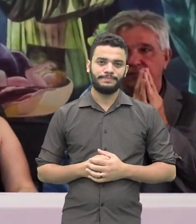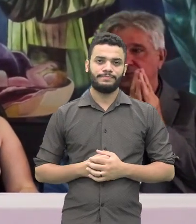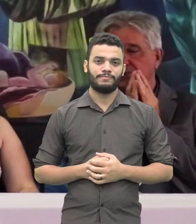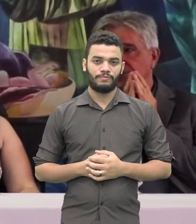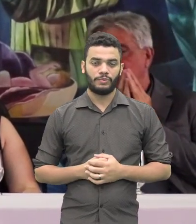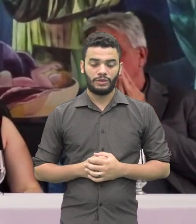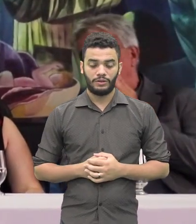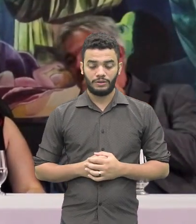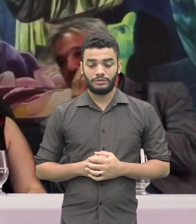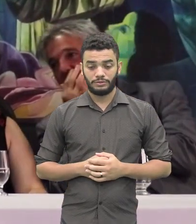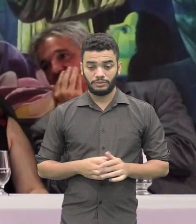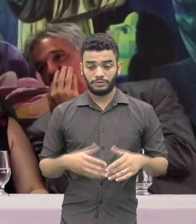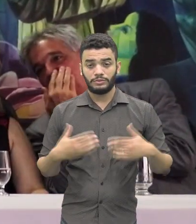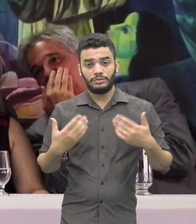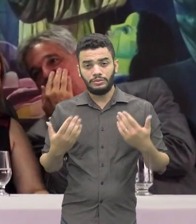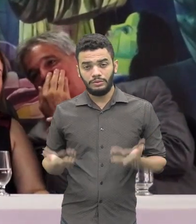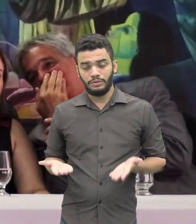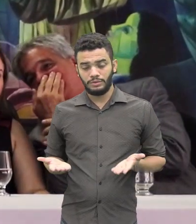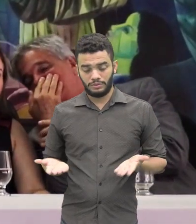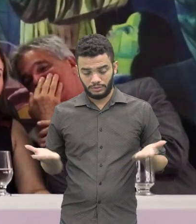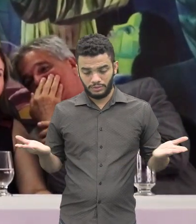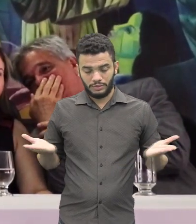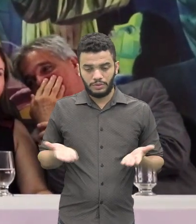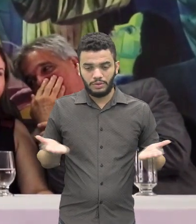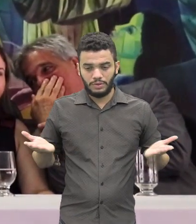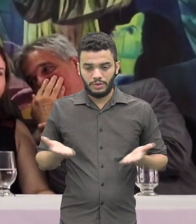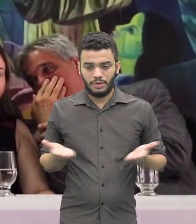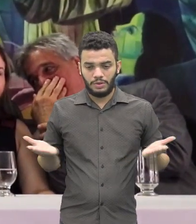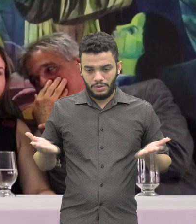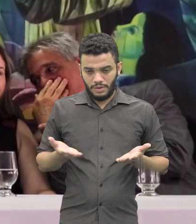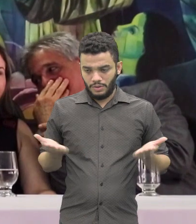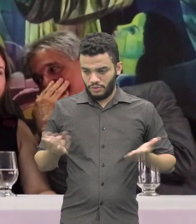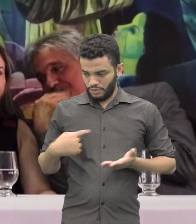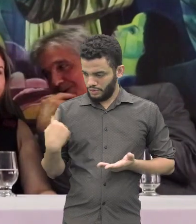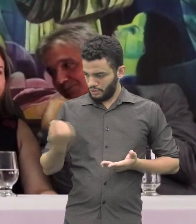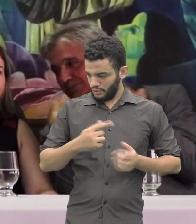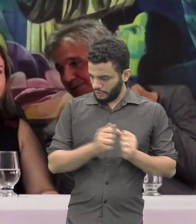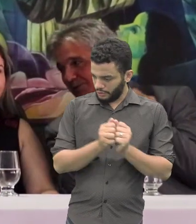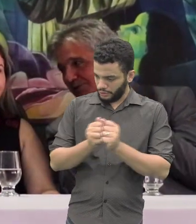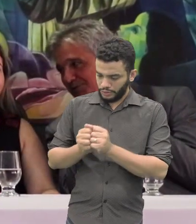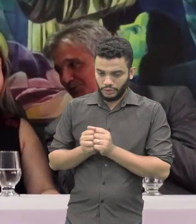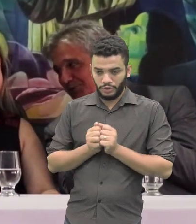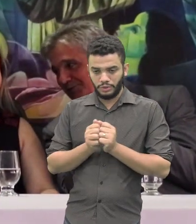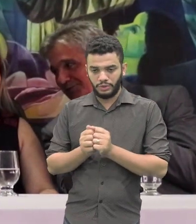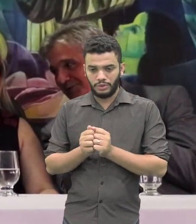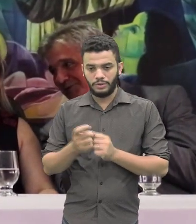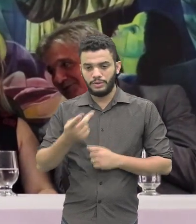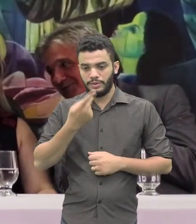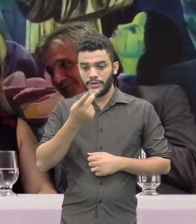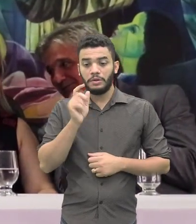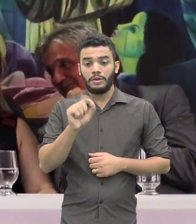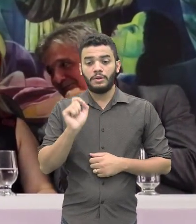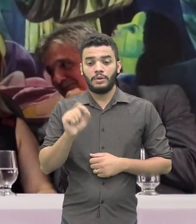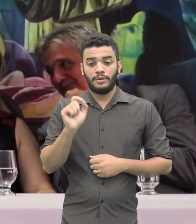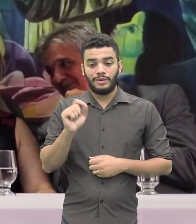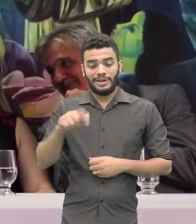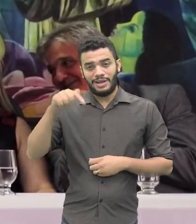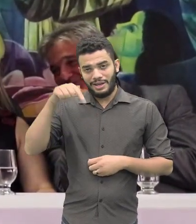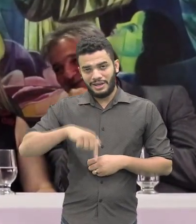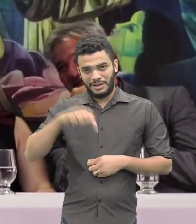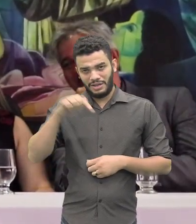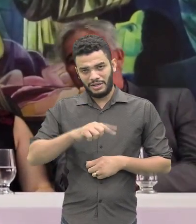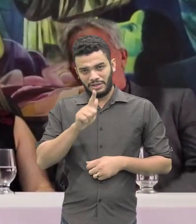mas eu queria esse momento aí de União aqui dessa demonstração dizer que o município Valadares vai estar sempre